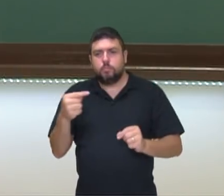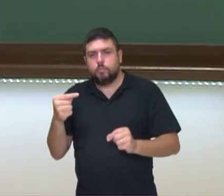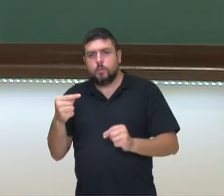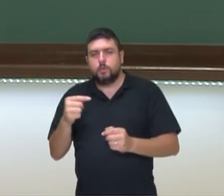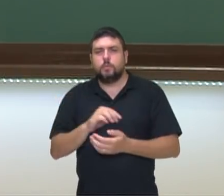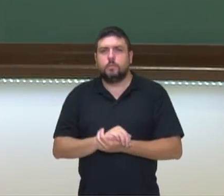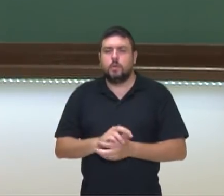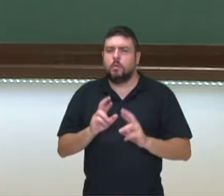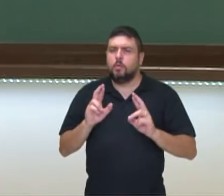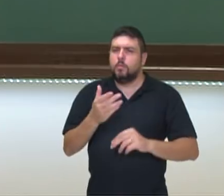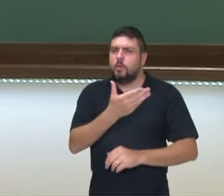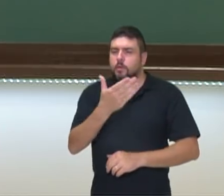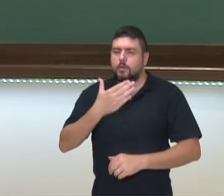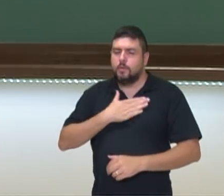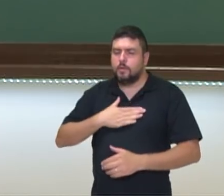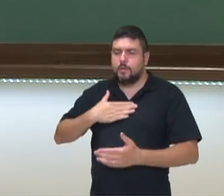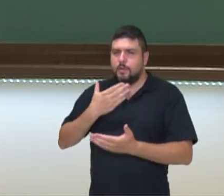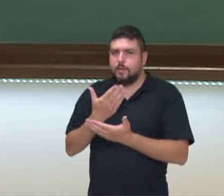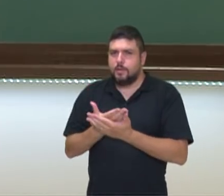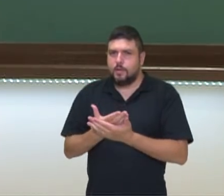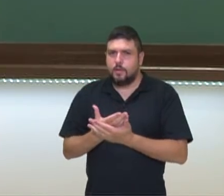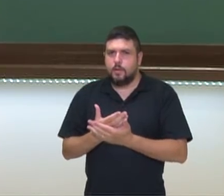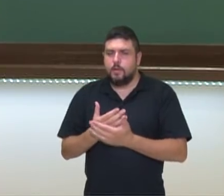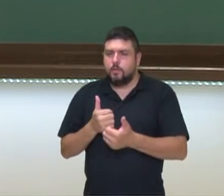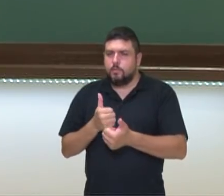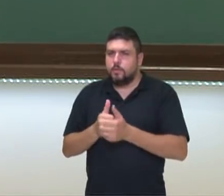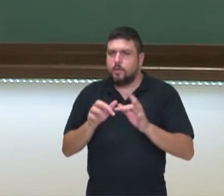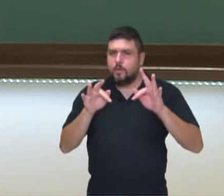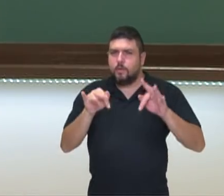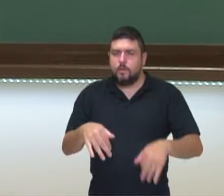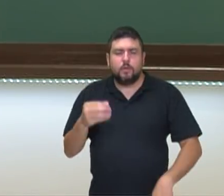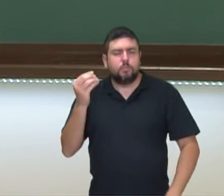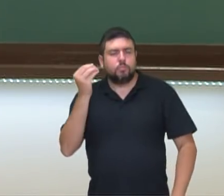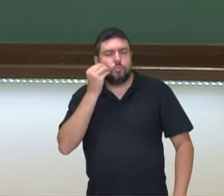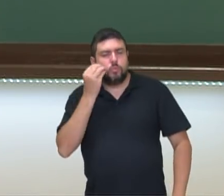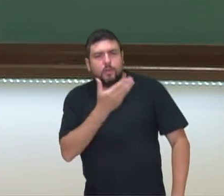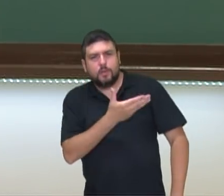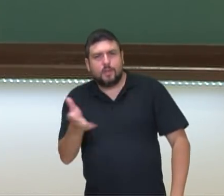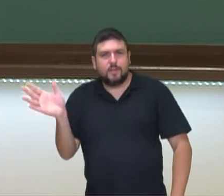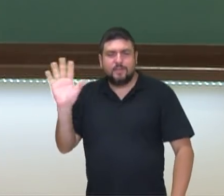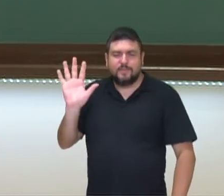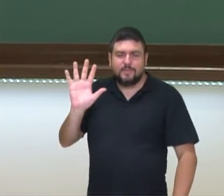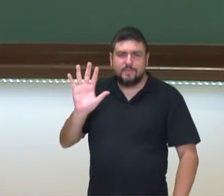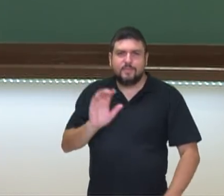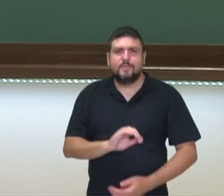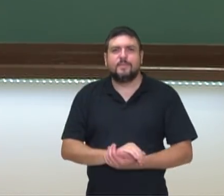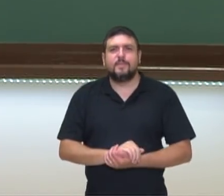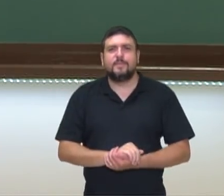tenham gostado da aula de hoje. A gente fica por aqui. Um beijo bem grande e até breve.